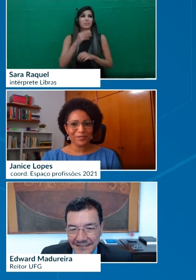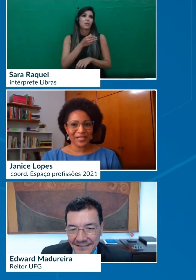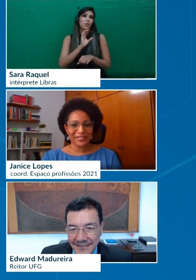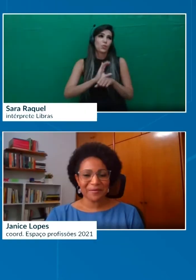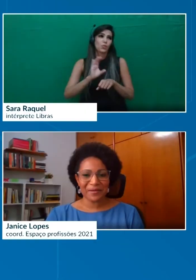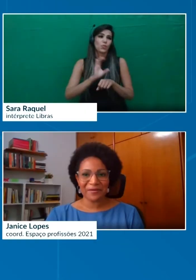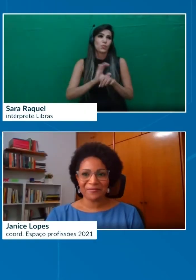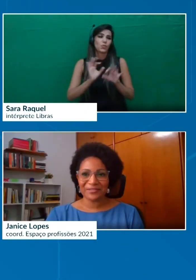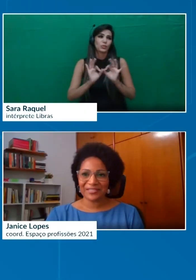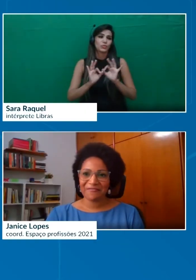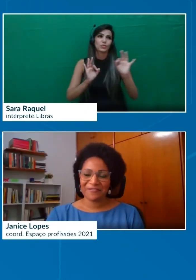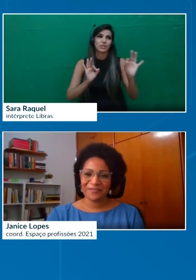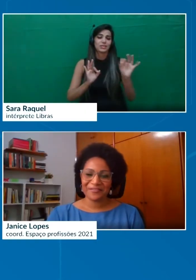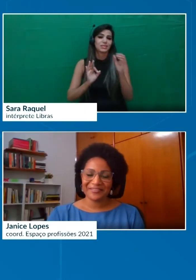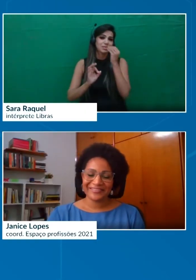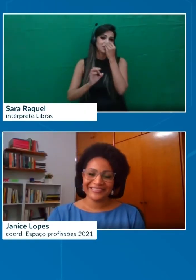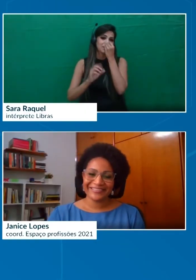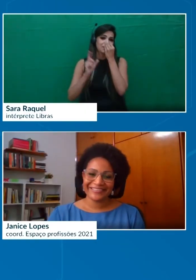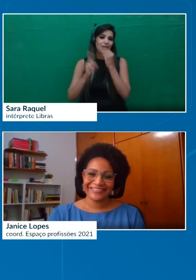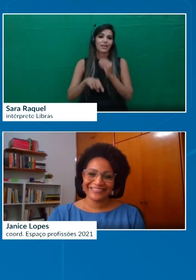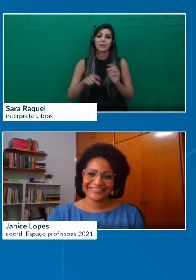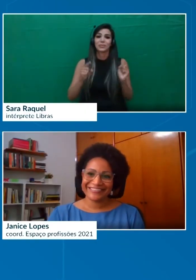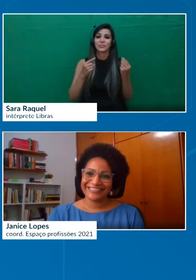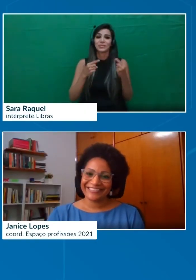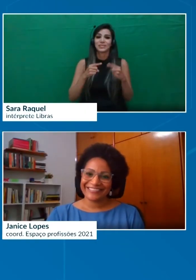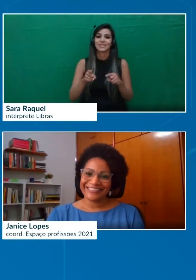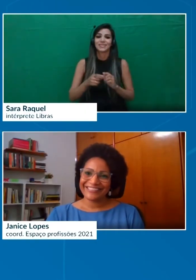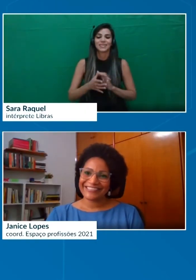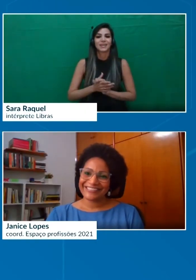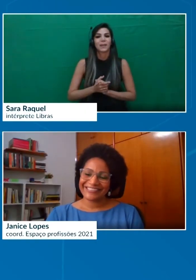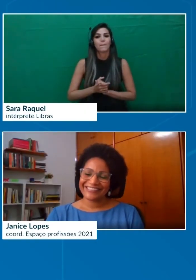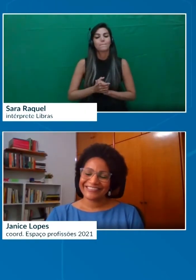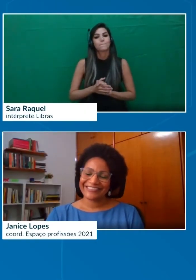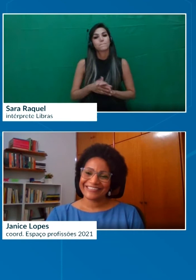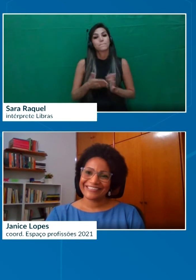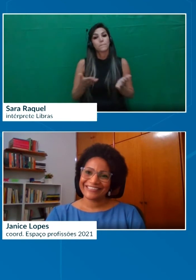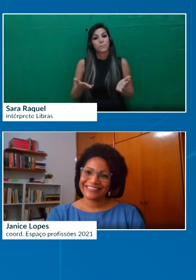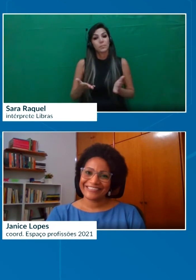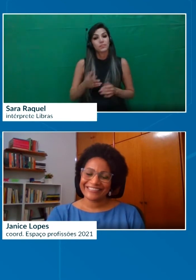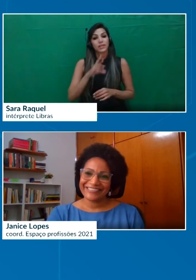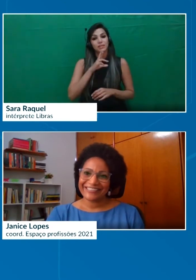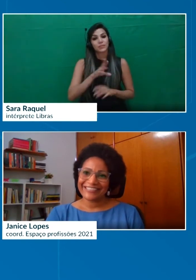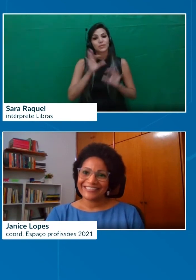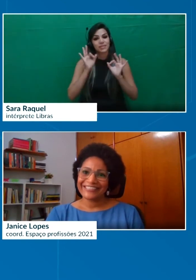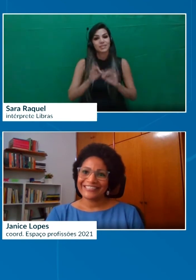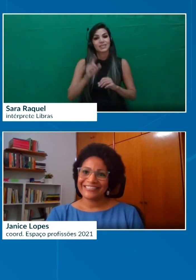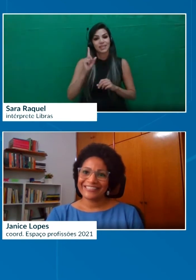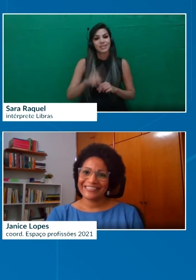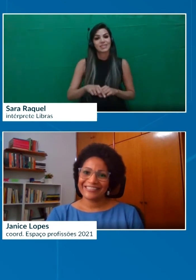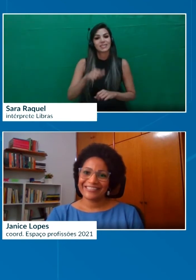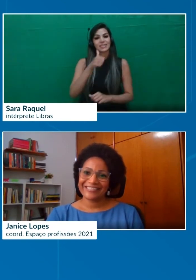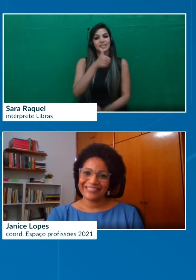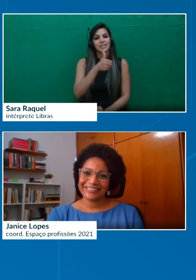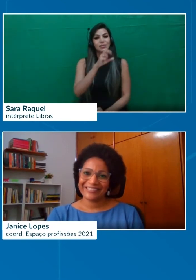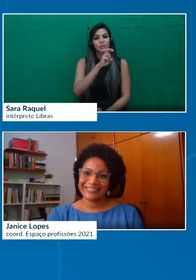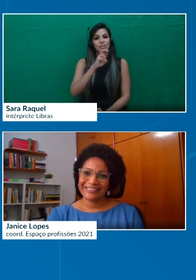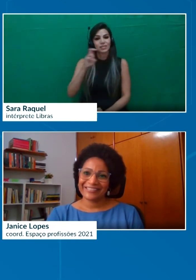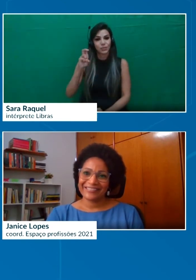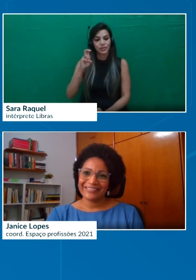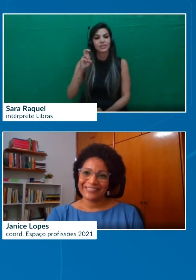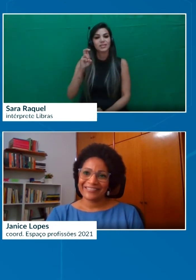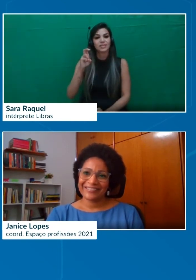acertado, porque esse também é um desafio. Bacana, o que chegou aqui para mim de resposta certa são 155 cursos